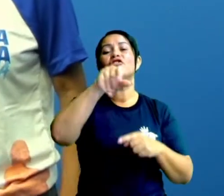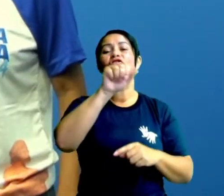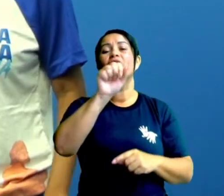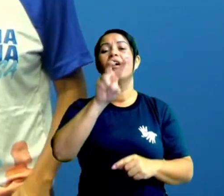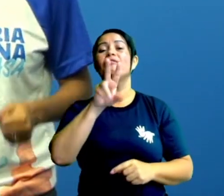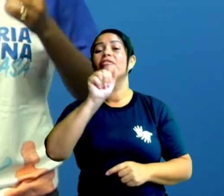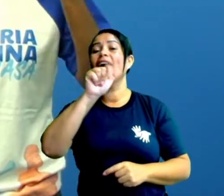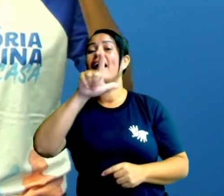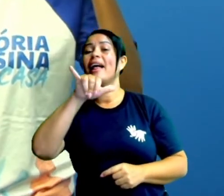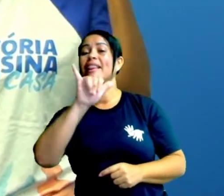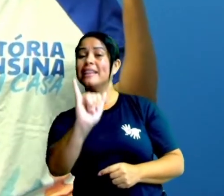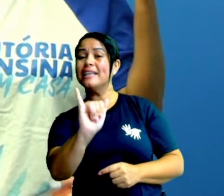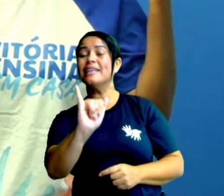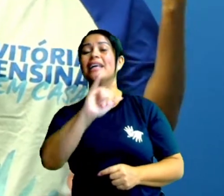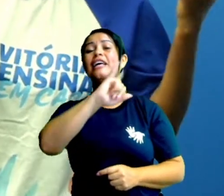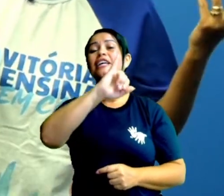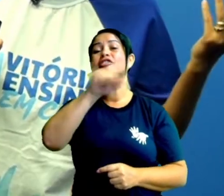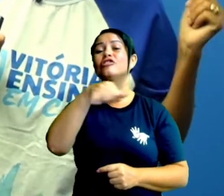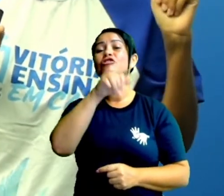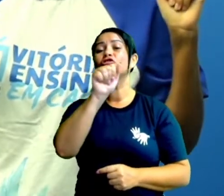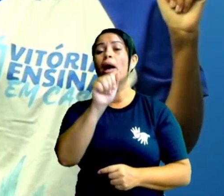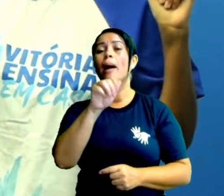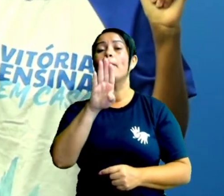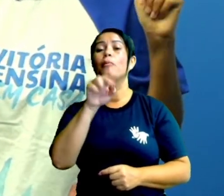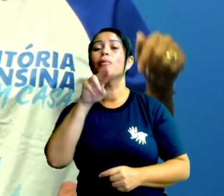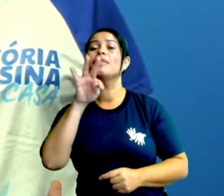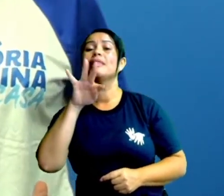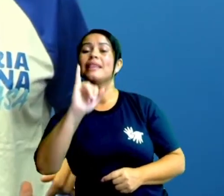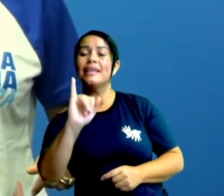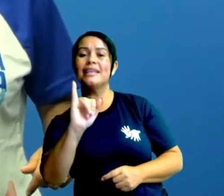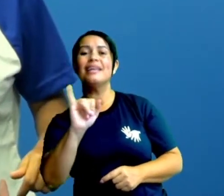javali jabuti